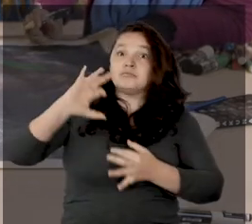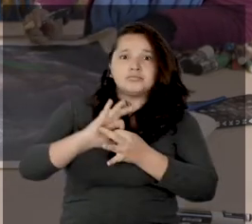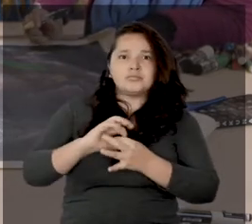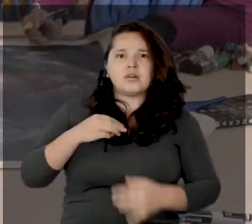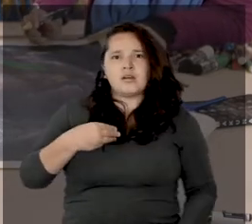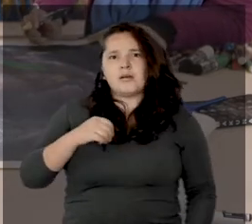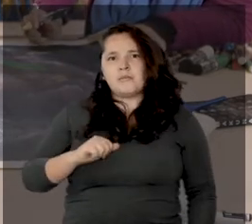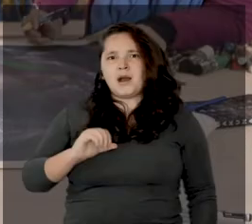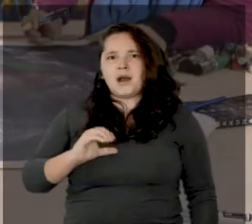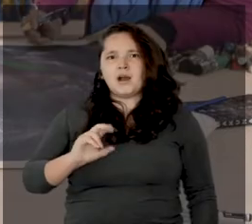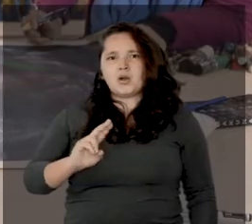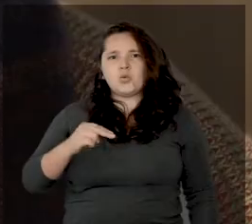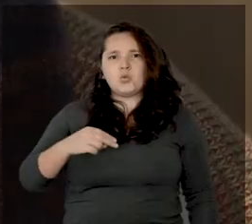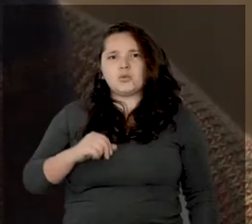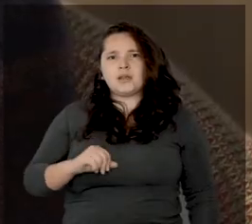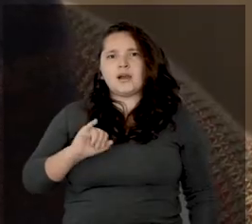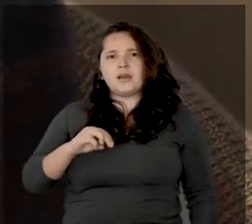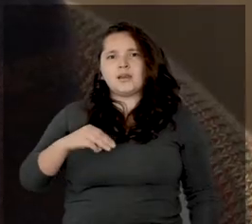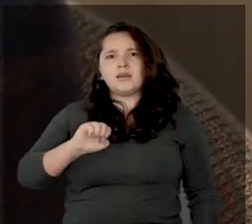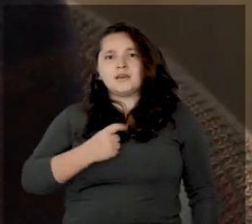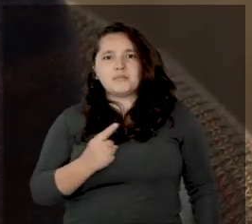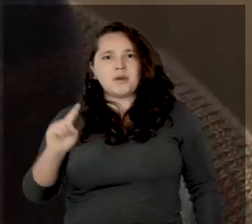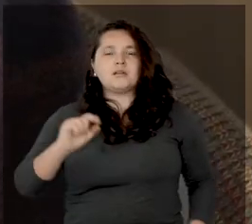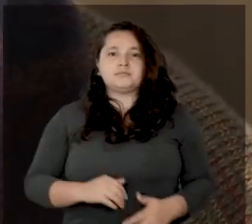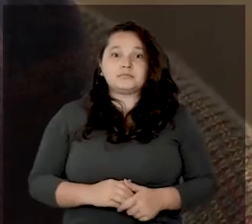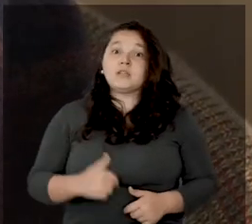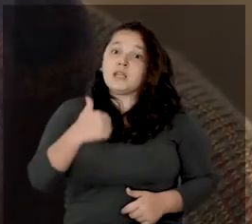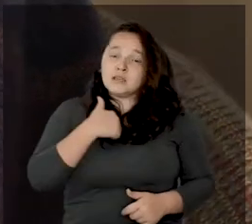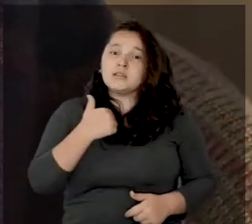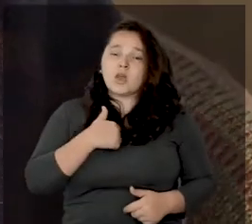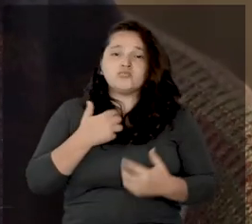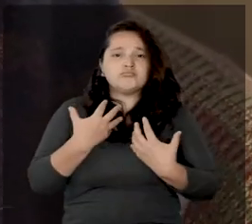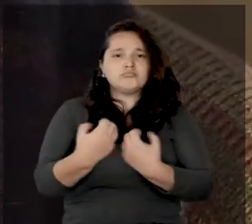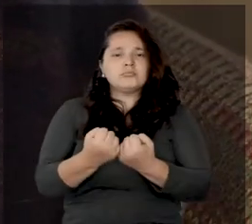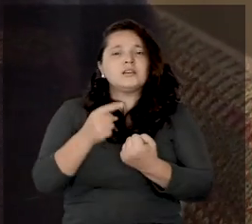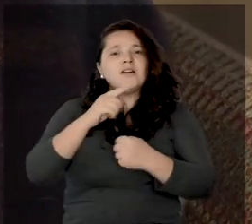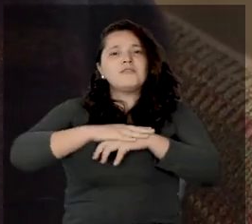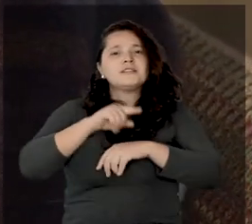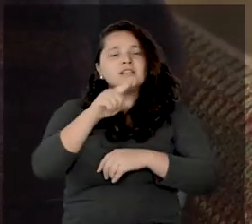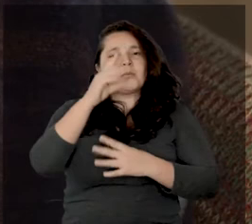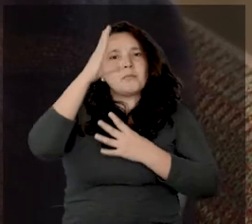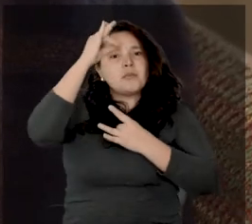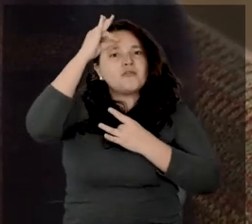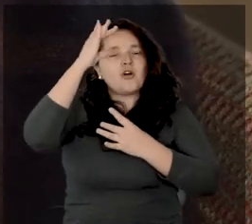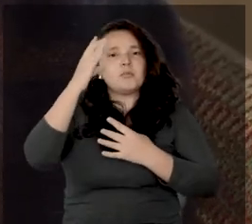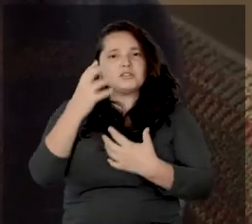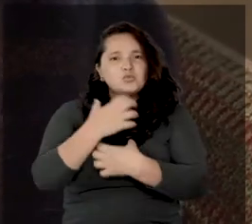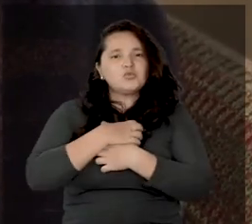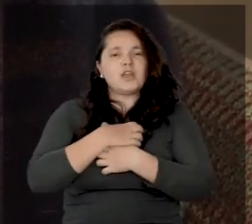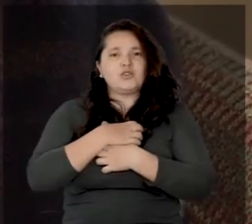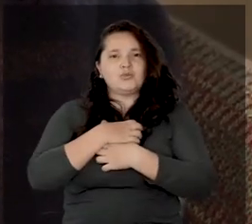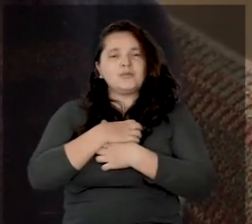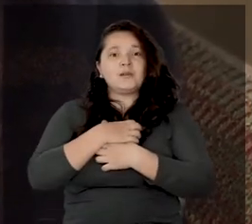Naimã. E eu tenho adotado isso enquanto uma performance de deslocamento mesmo, né,